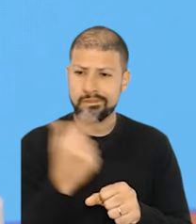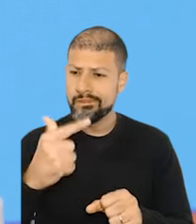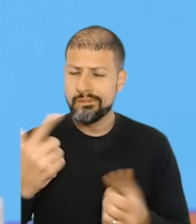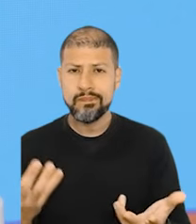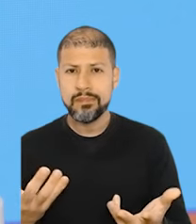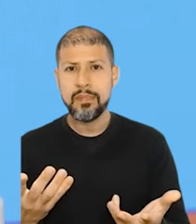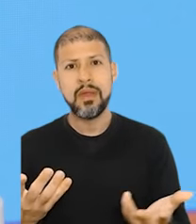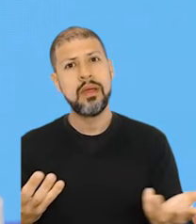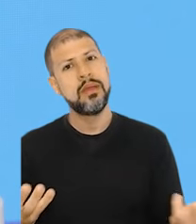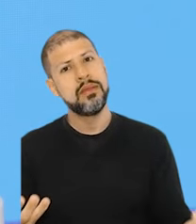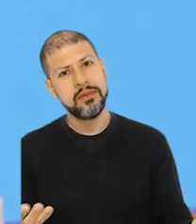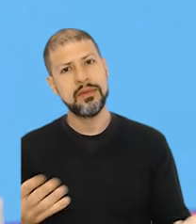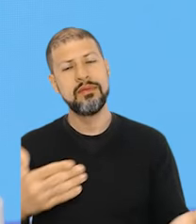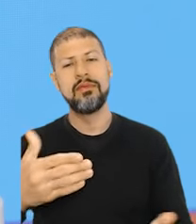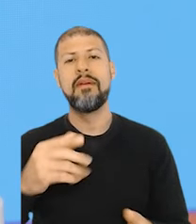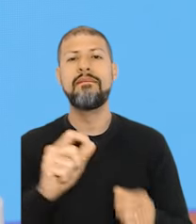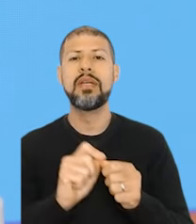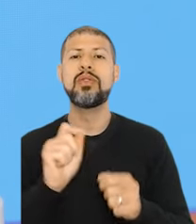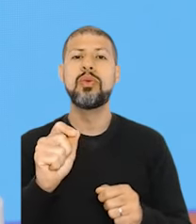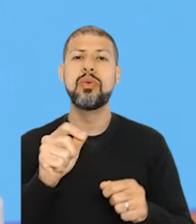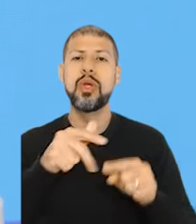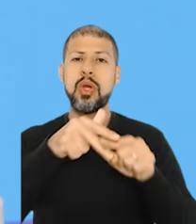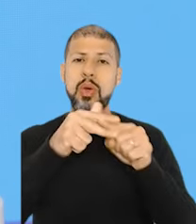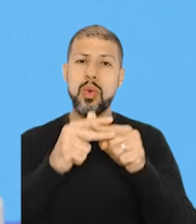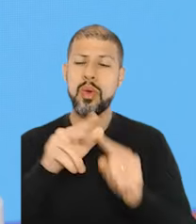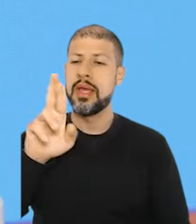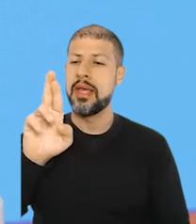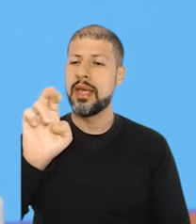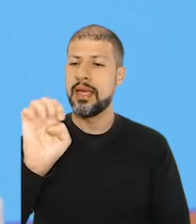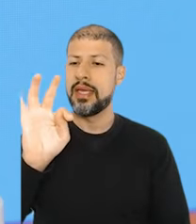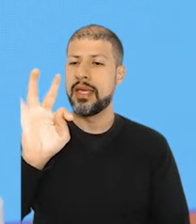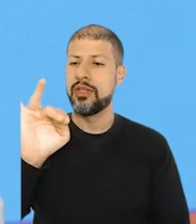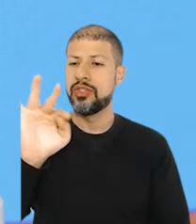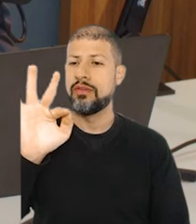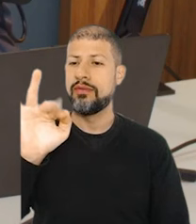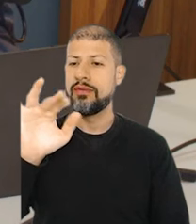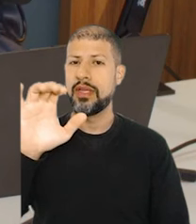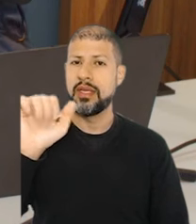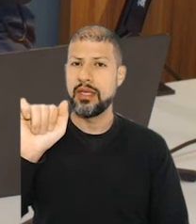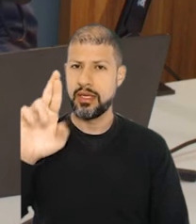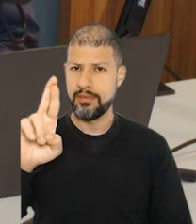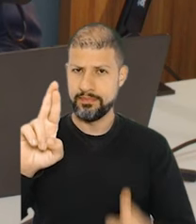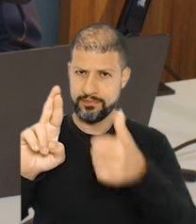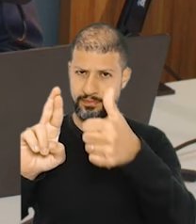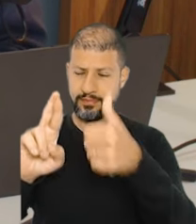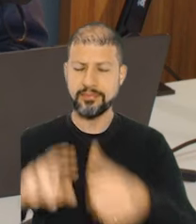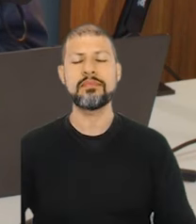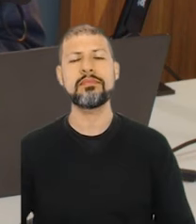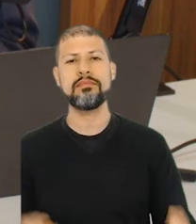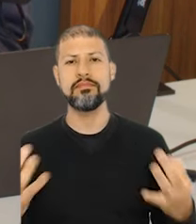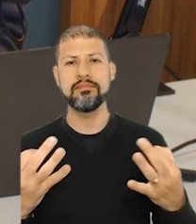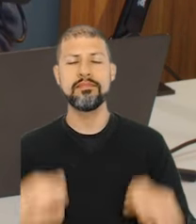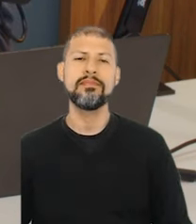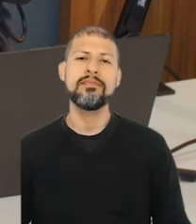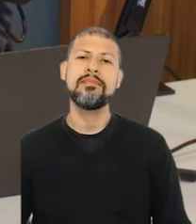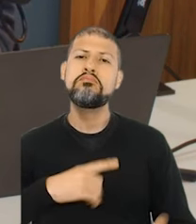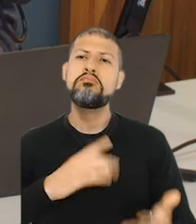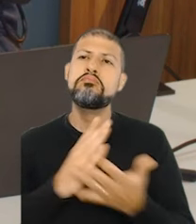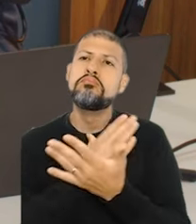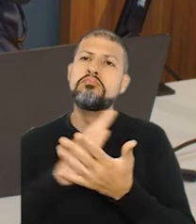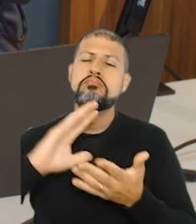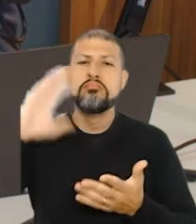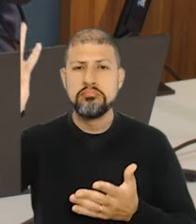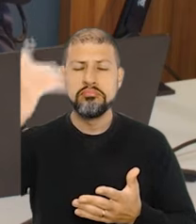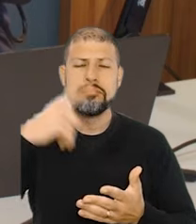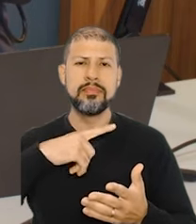aí é aí que você vai fazer a retificação tá bem perfeito existem alguns casos ou situações em que a gente tem